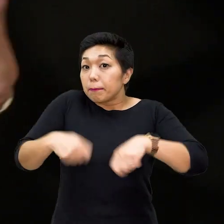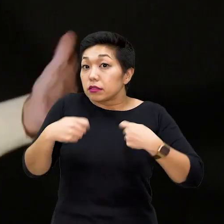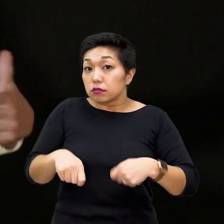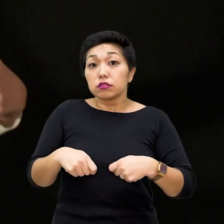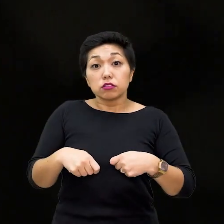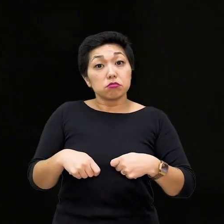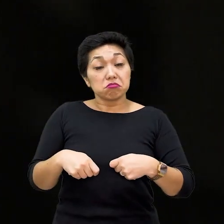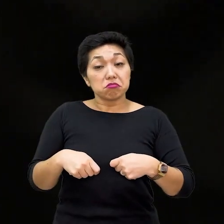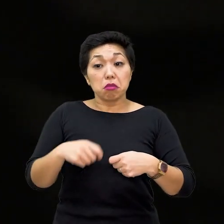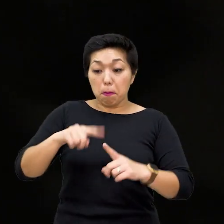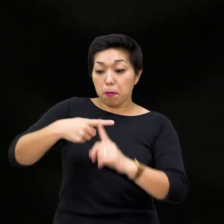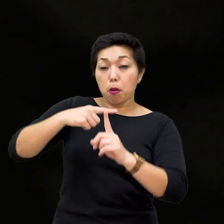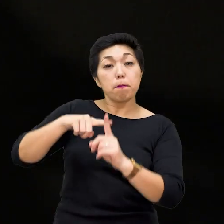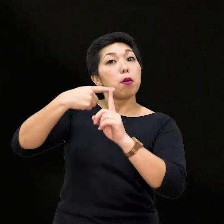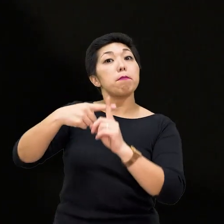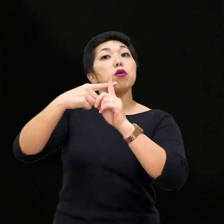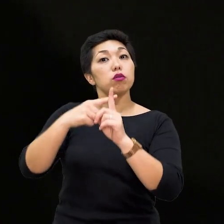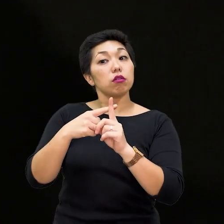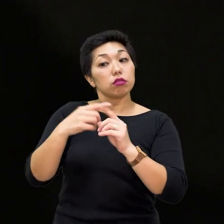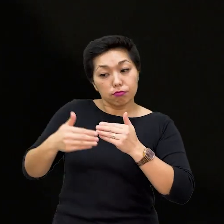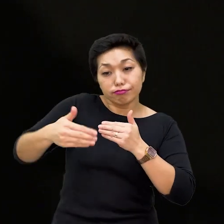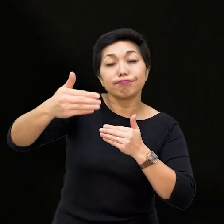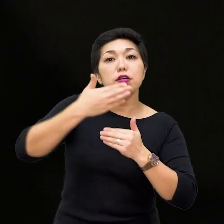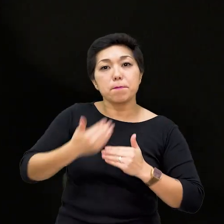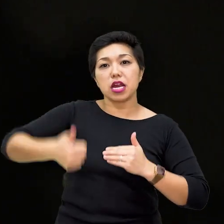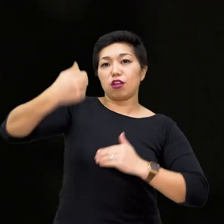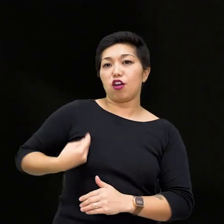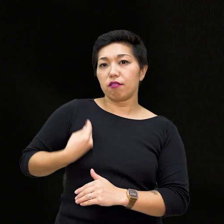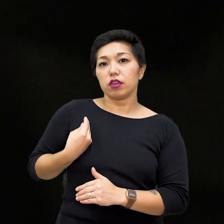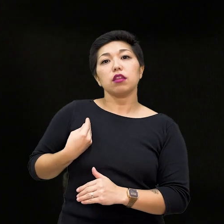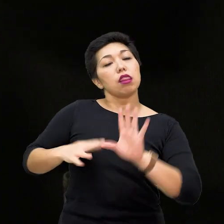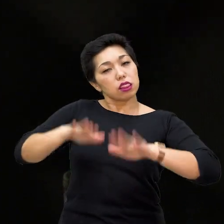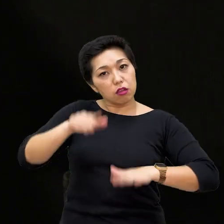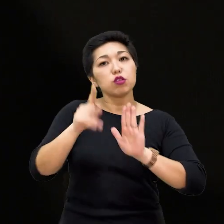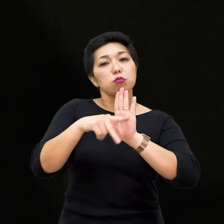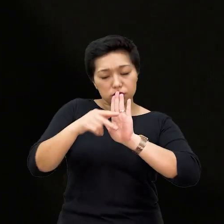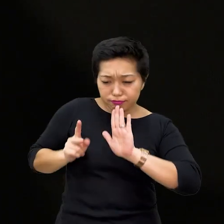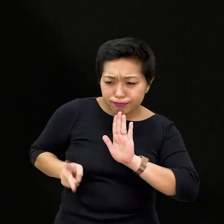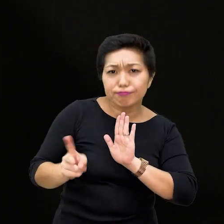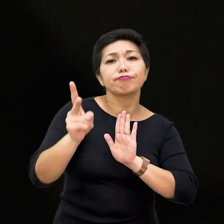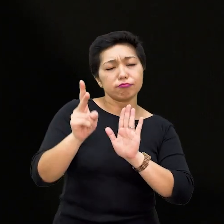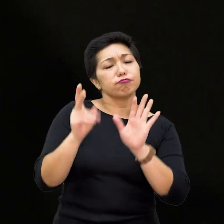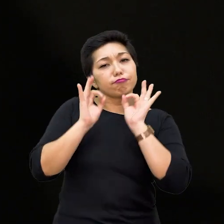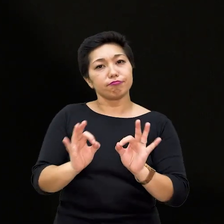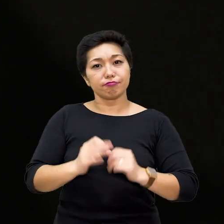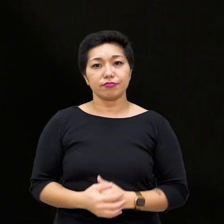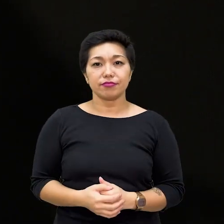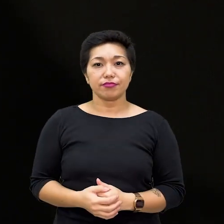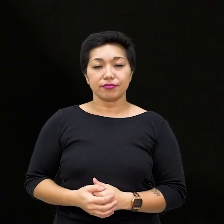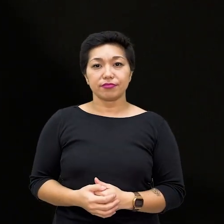pelos resultados positivos, por si só, esse programa vai ter continuidade, com